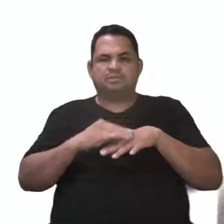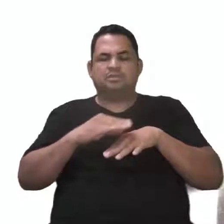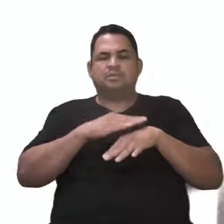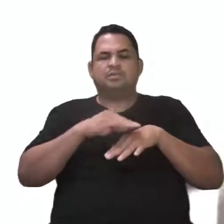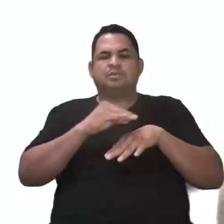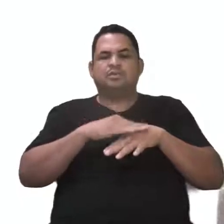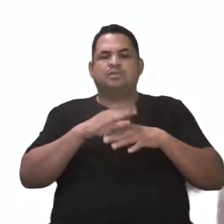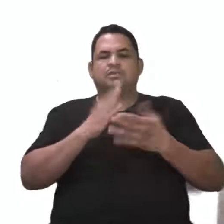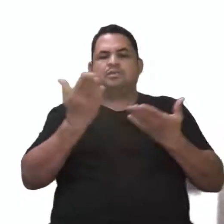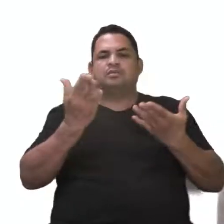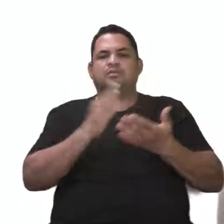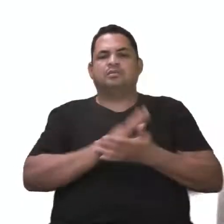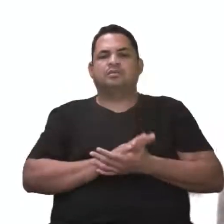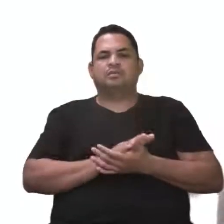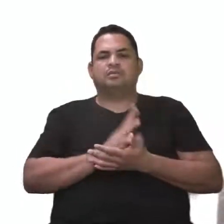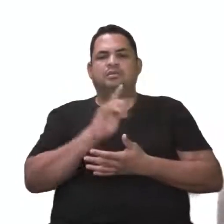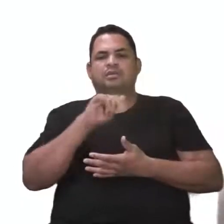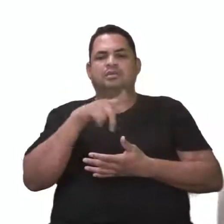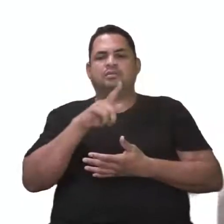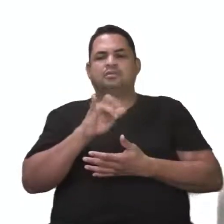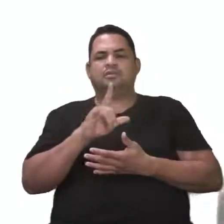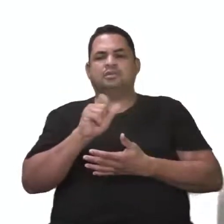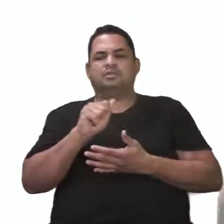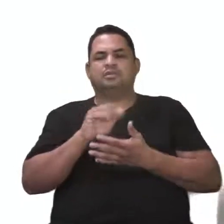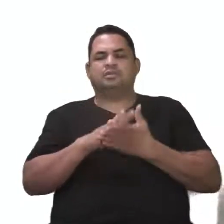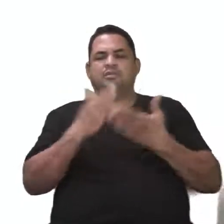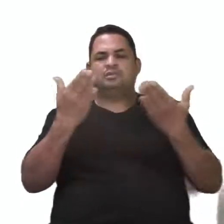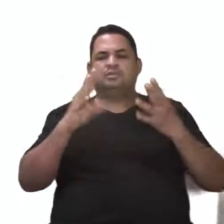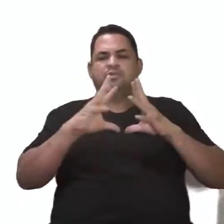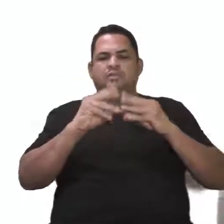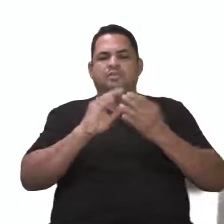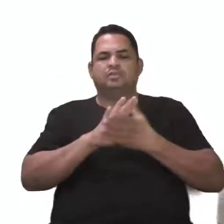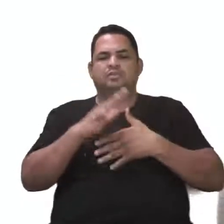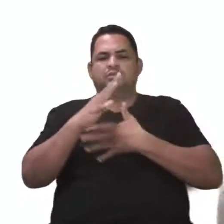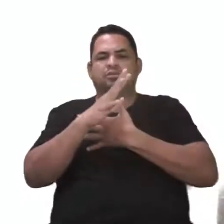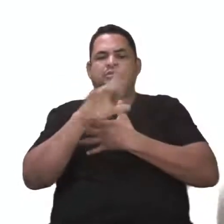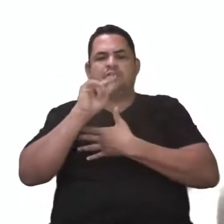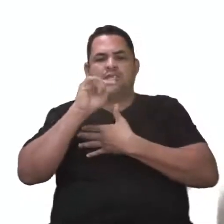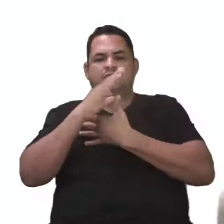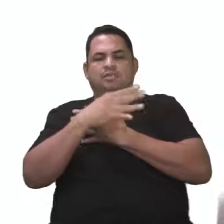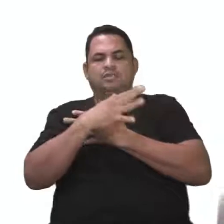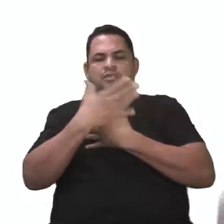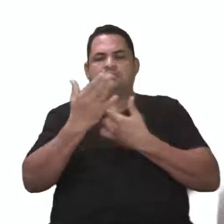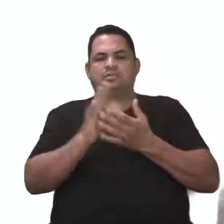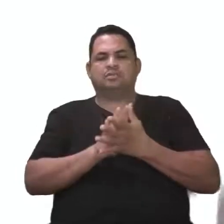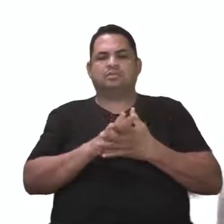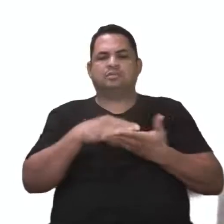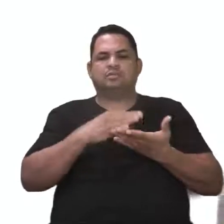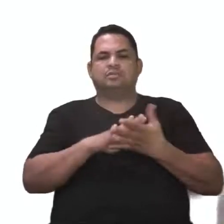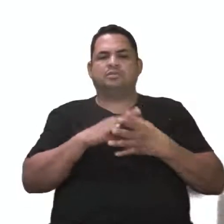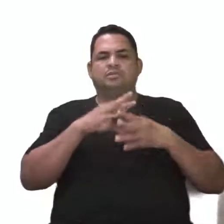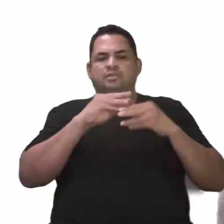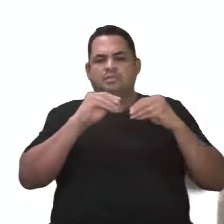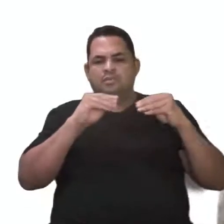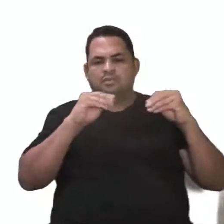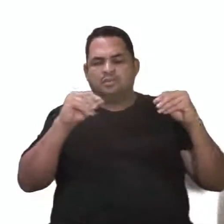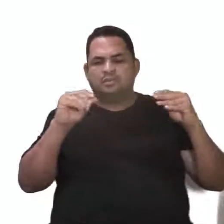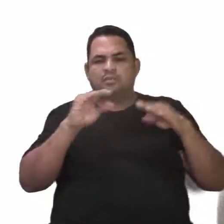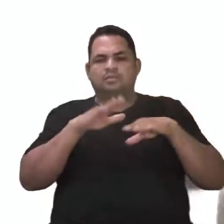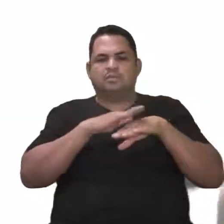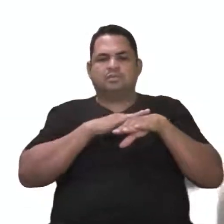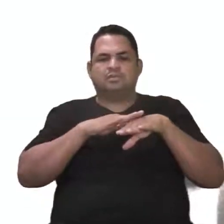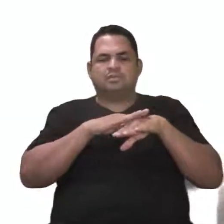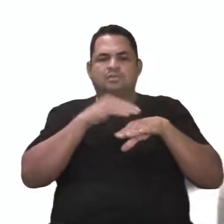uma substância lá, uma glândula, que todas as aves têm, chamada de uropígio, que lubrifica e